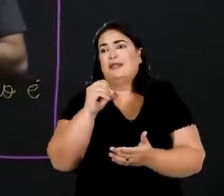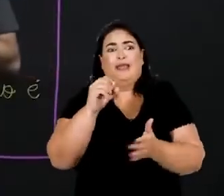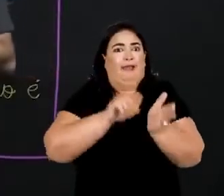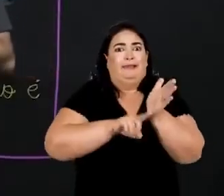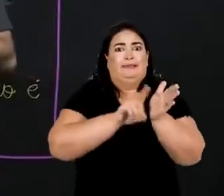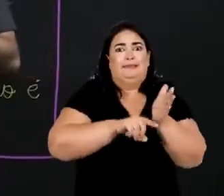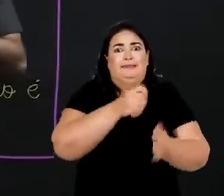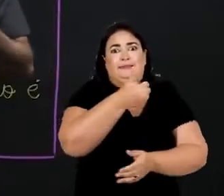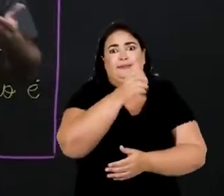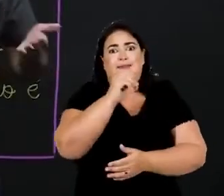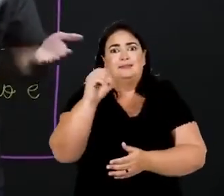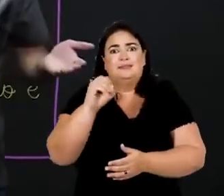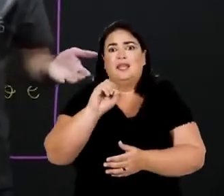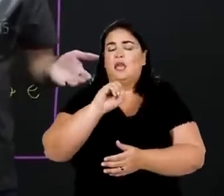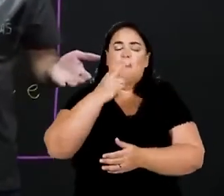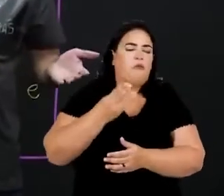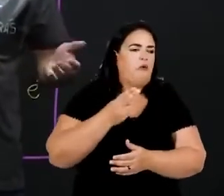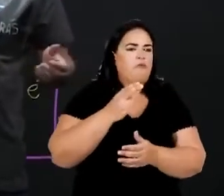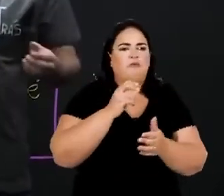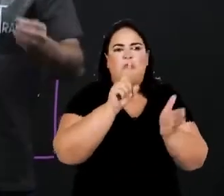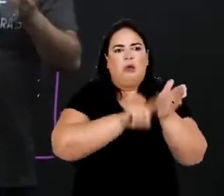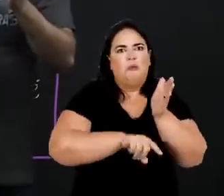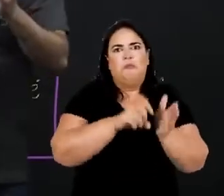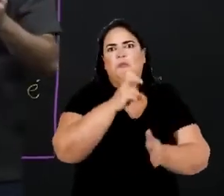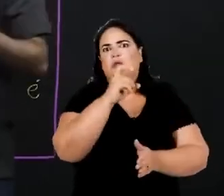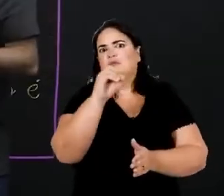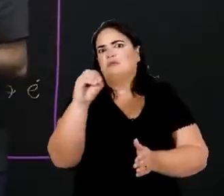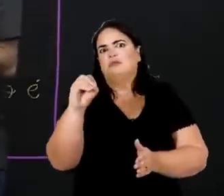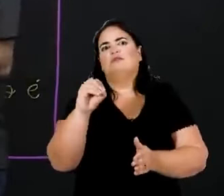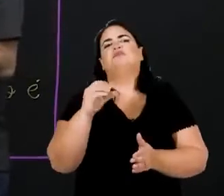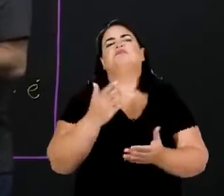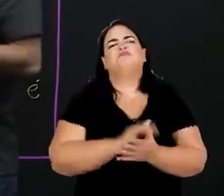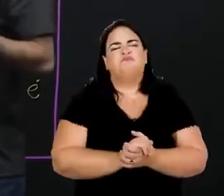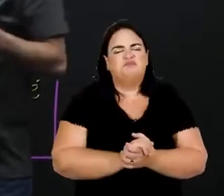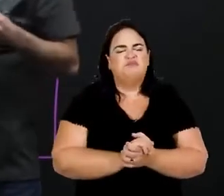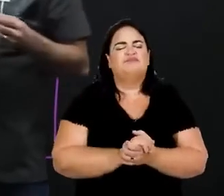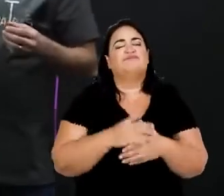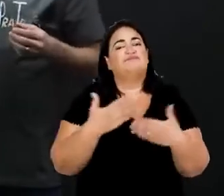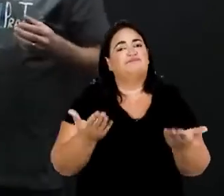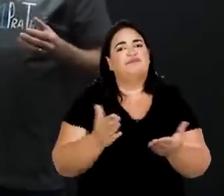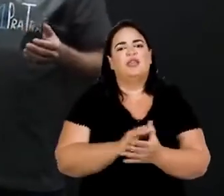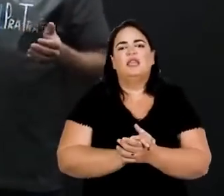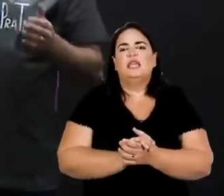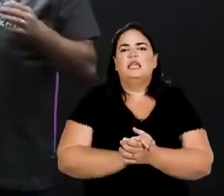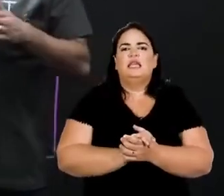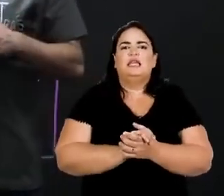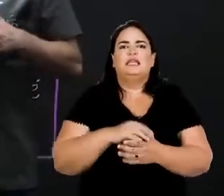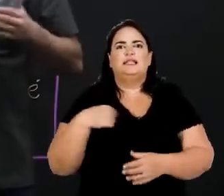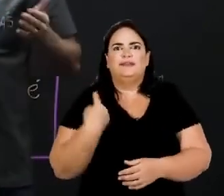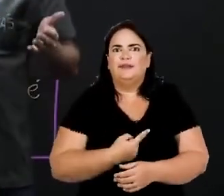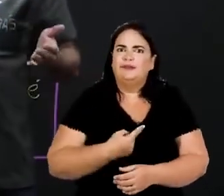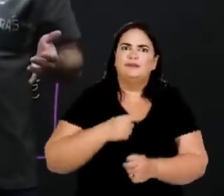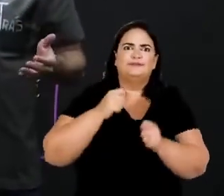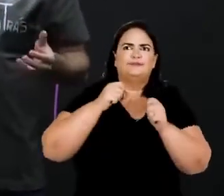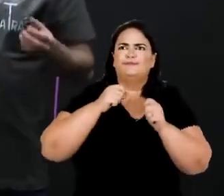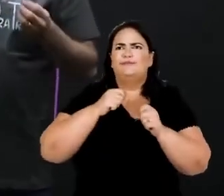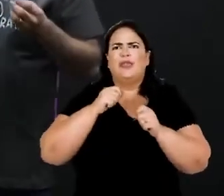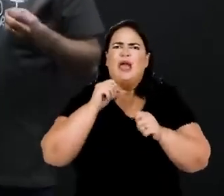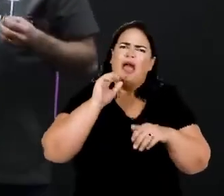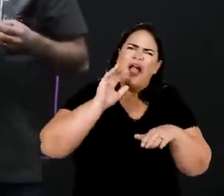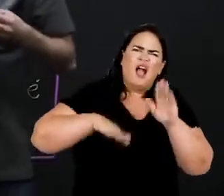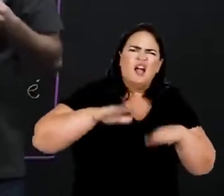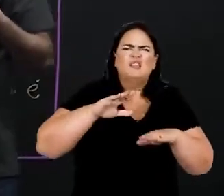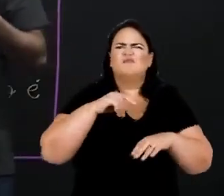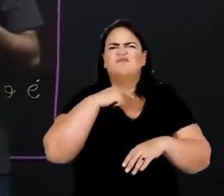r$ 50 Seja lá qual for o valor Tá bom então reparem que embora a gente não consiga perceber